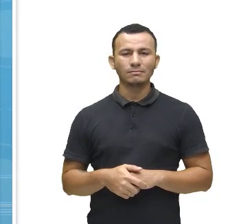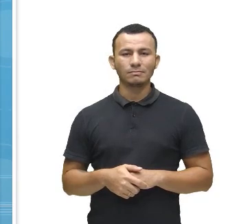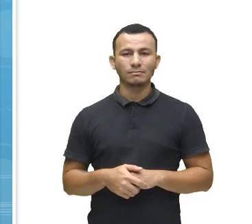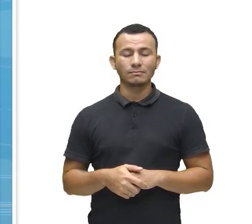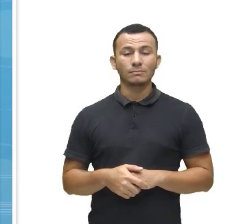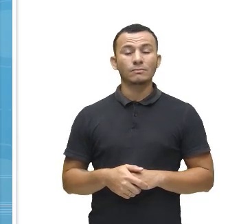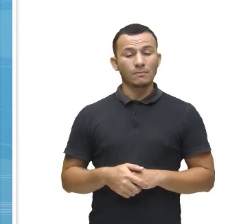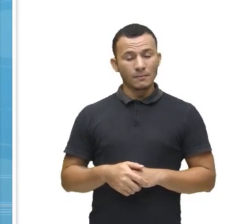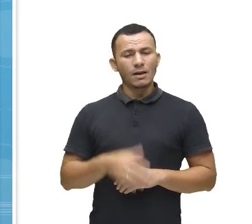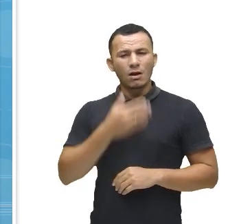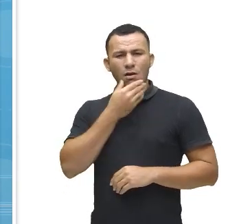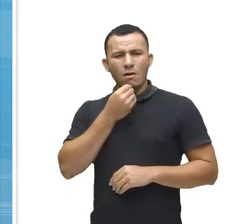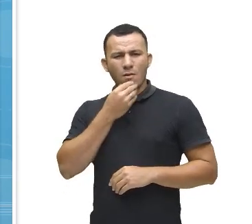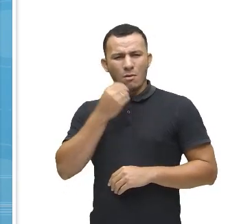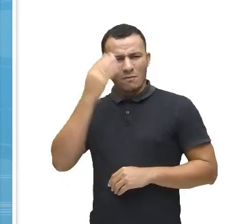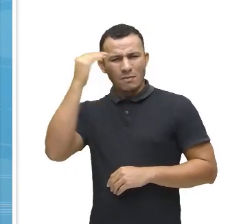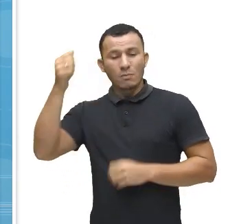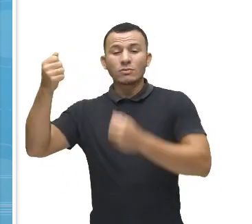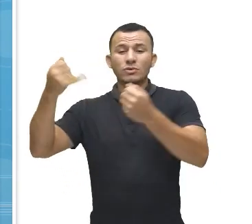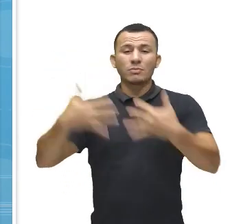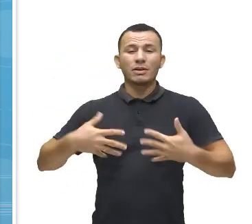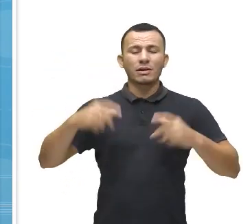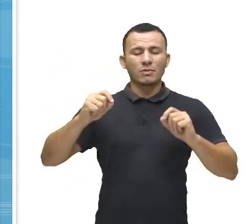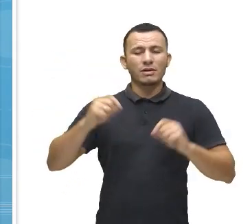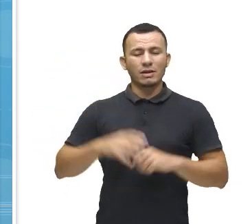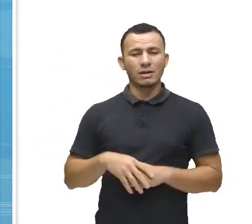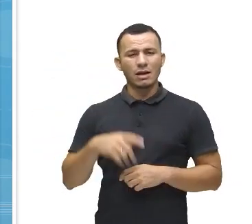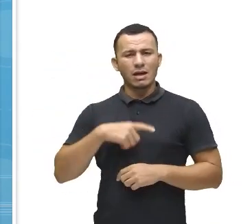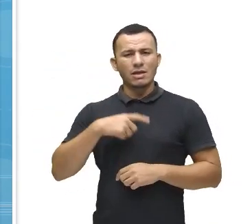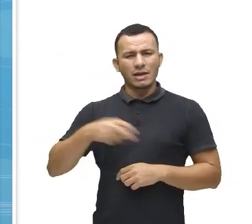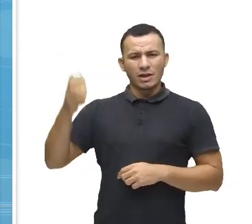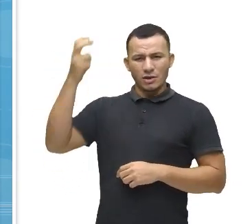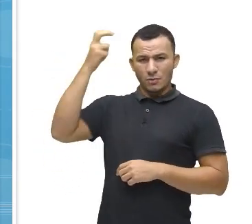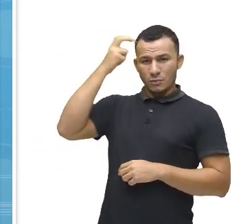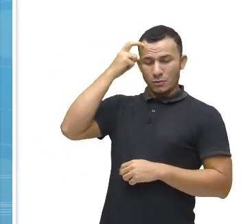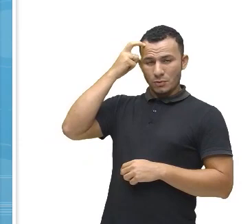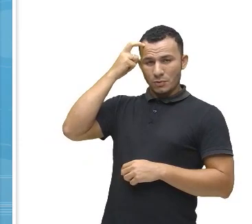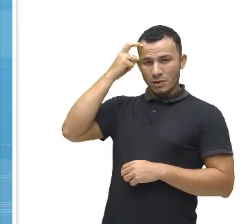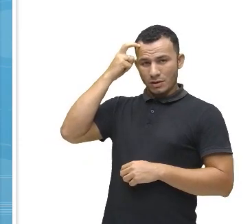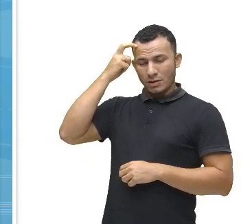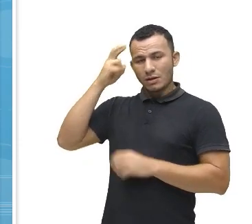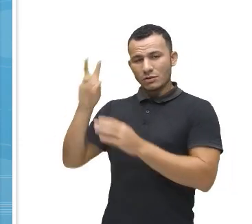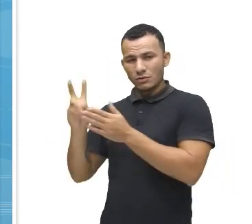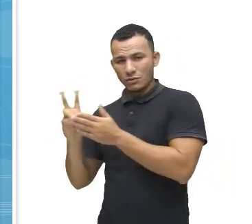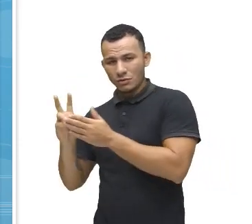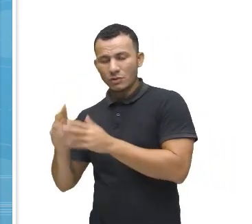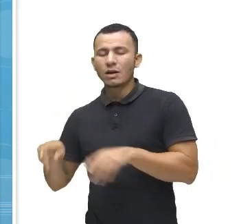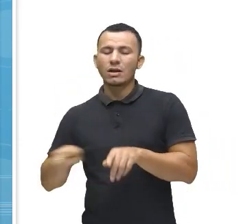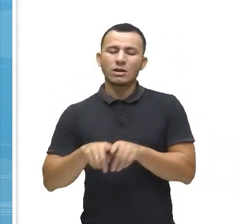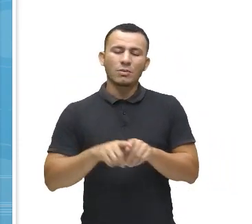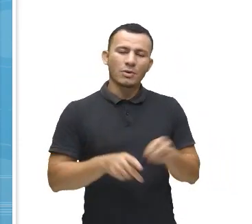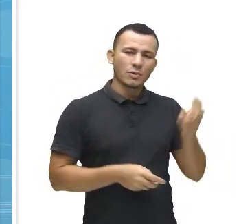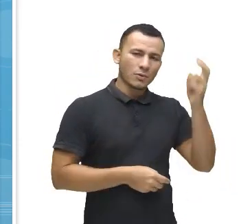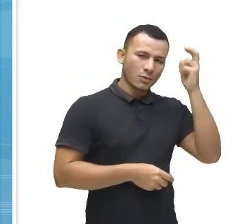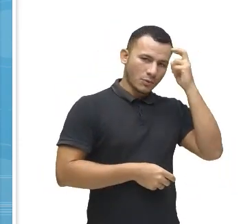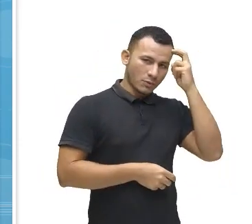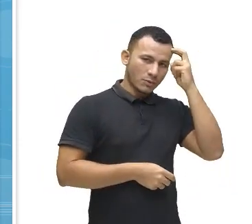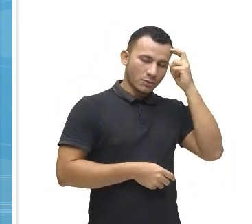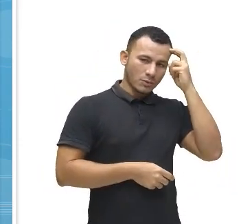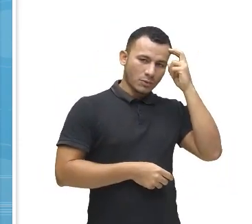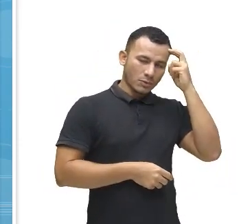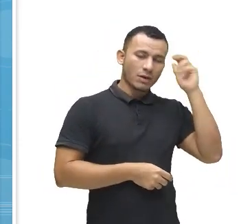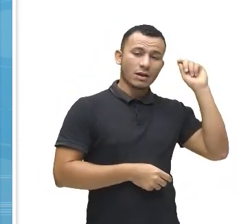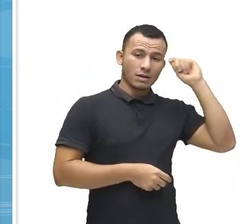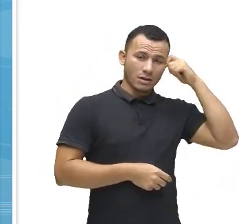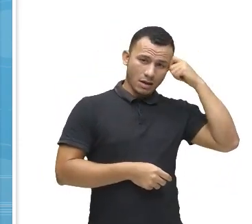Gilberto Freire, o povo brasileiro tem um pé na aldeia e um pé na senzala. Professor, o que significa isso? Que a gente é